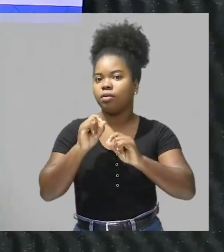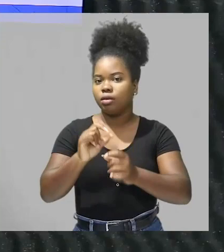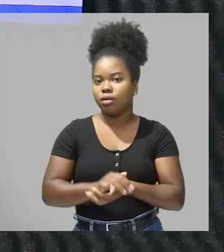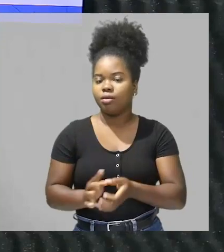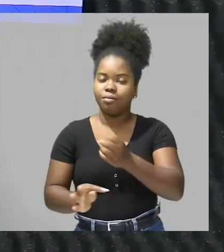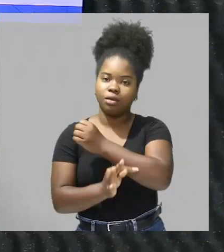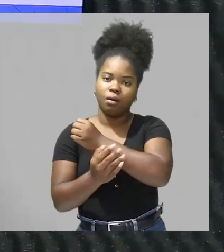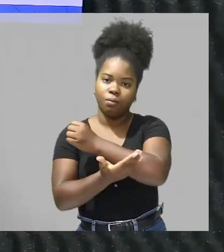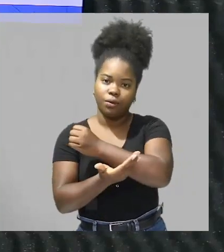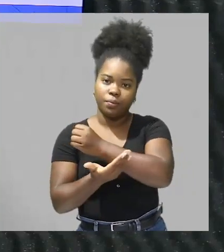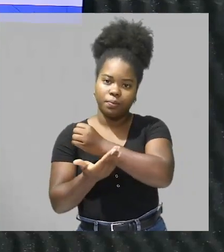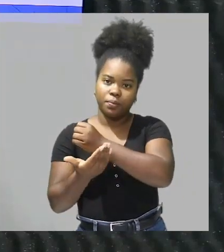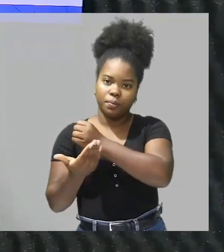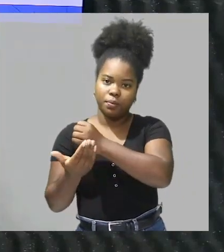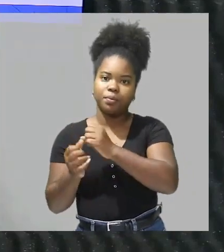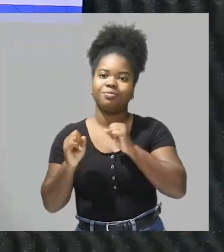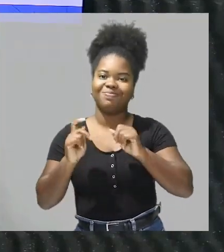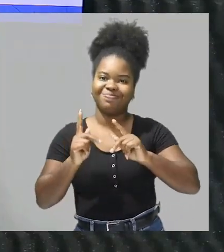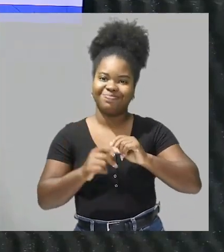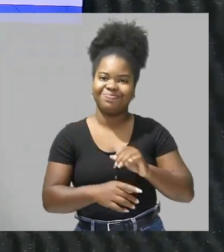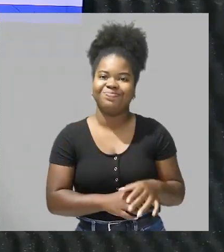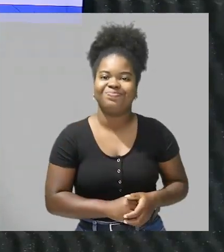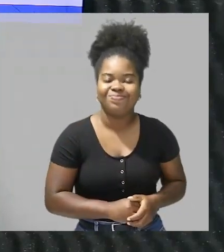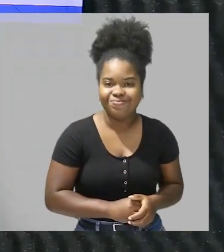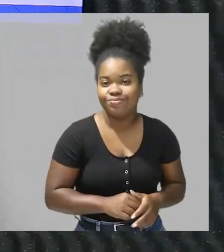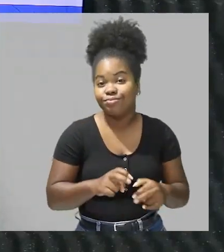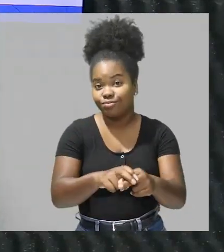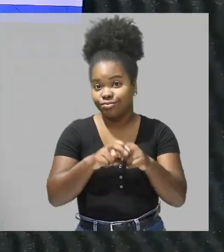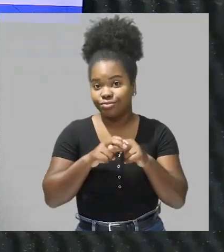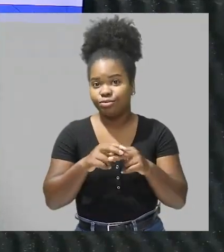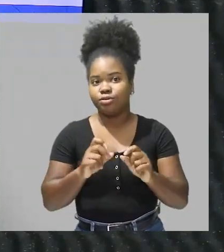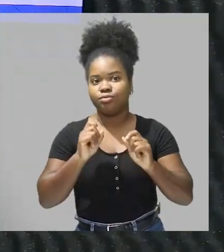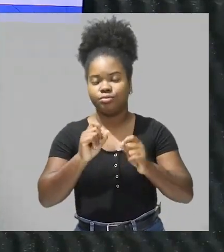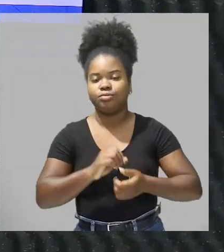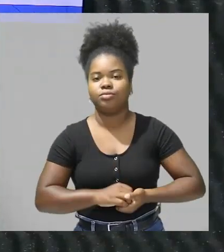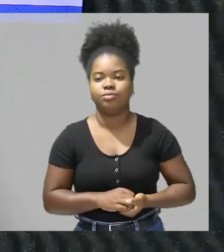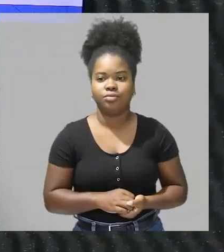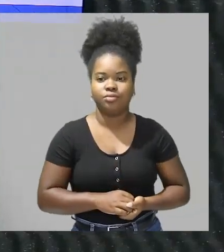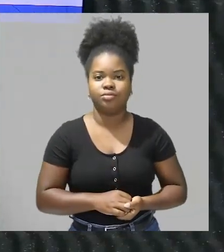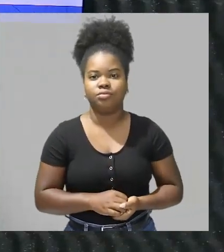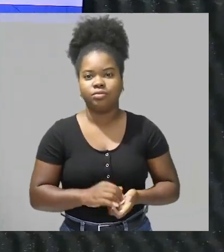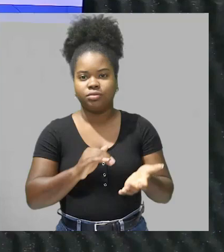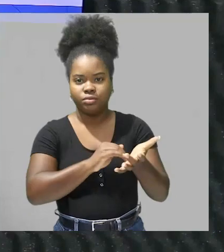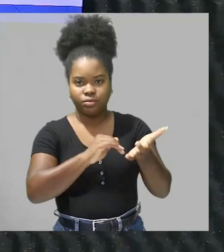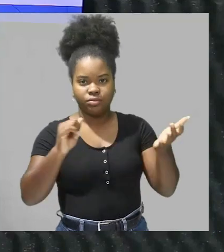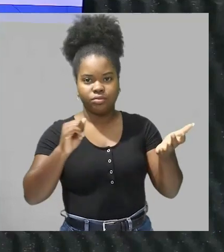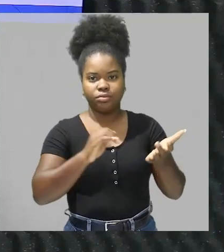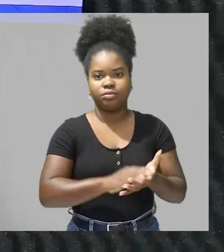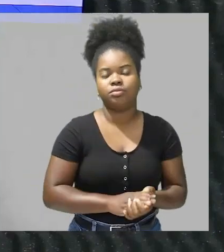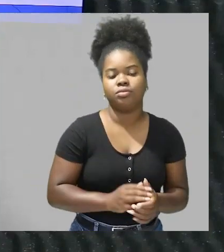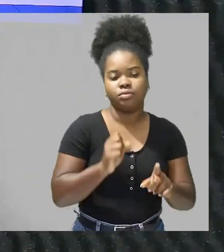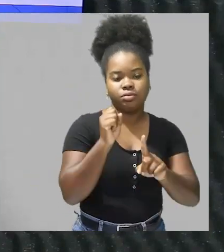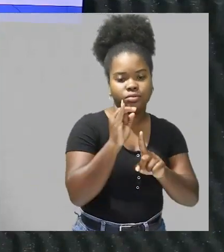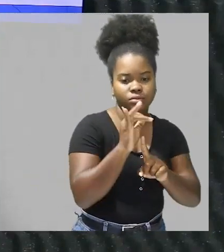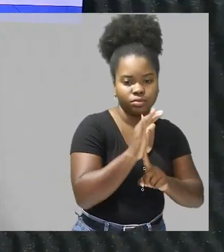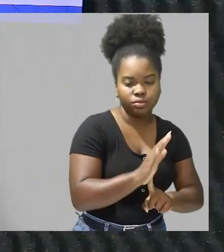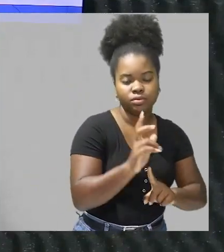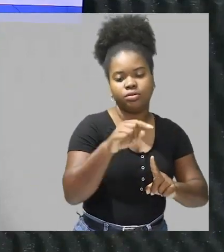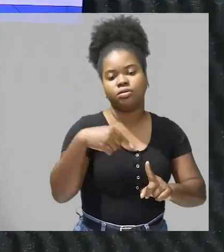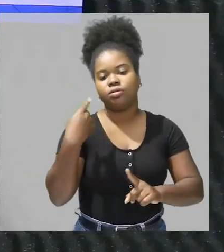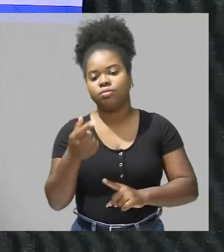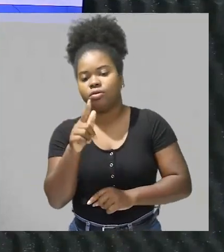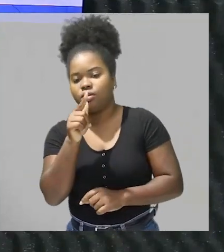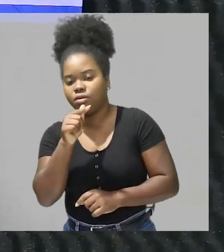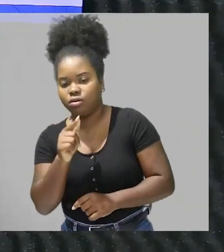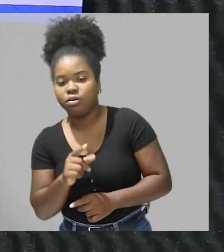temperatura ou ponto de ebulição por isso que Inicialmente nós vamos ter a retirada dos elementos gasosos depois